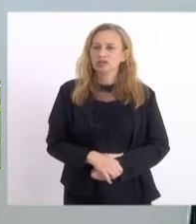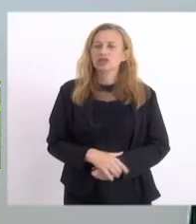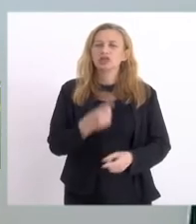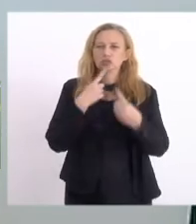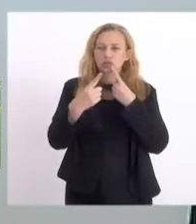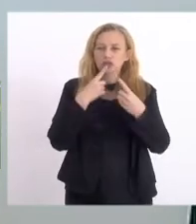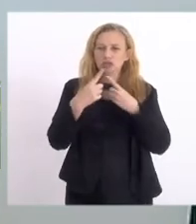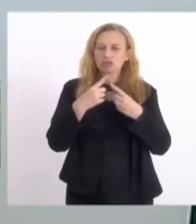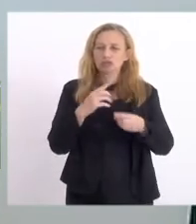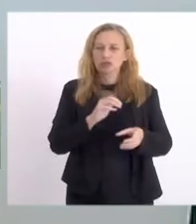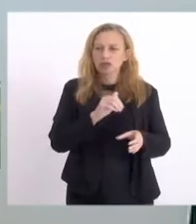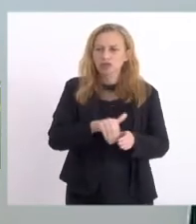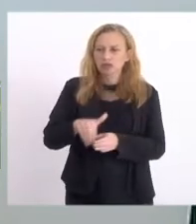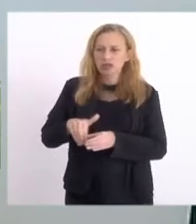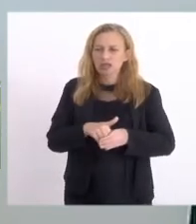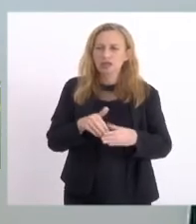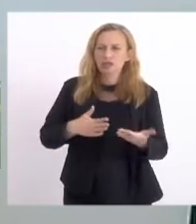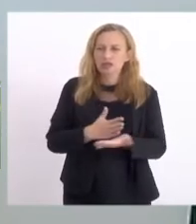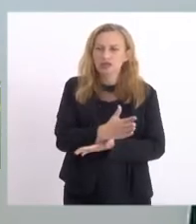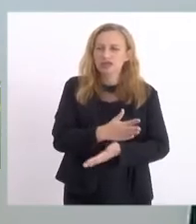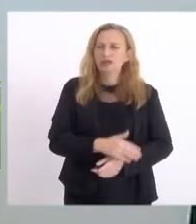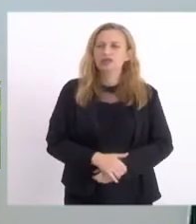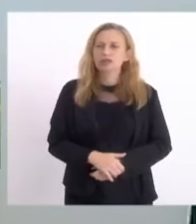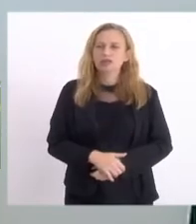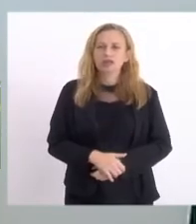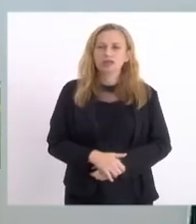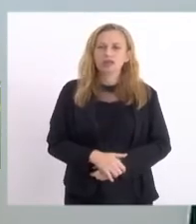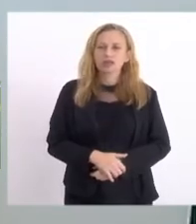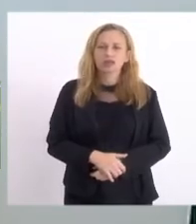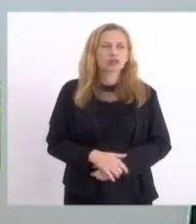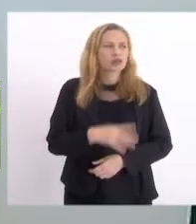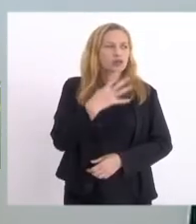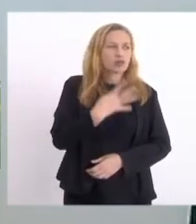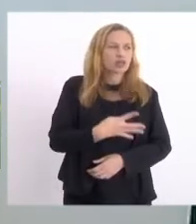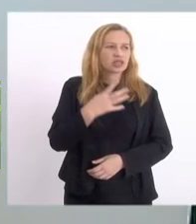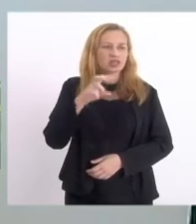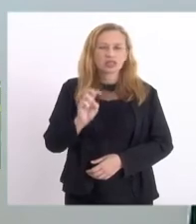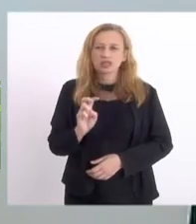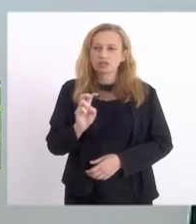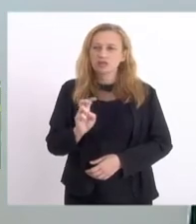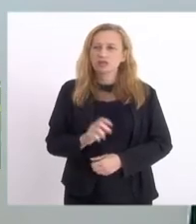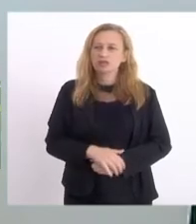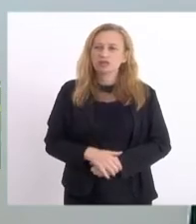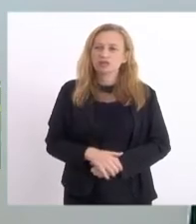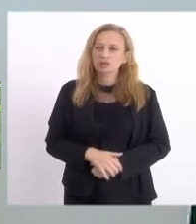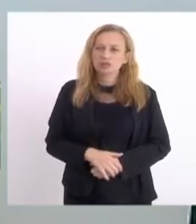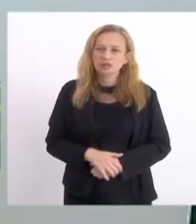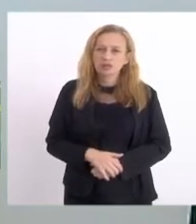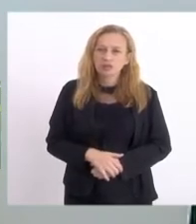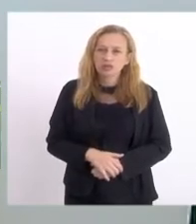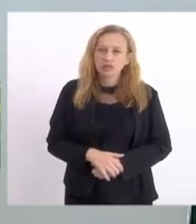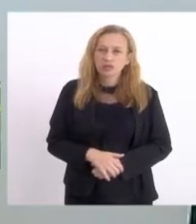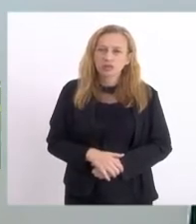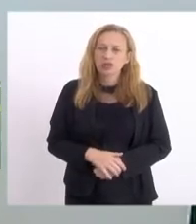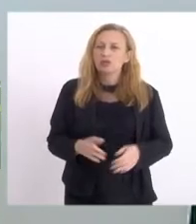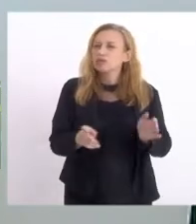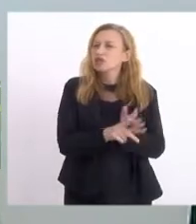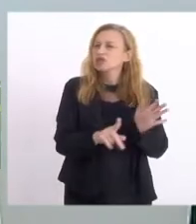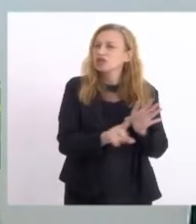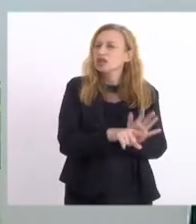Discussão, em votação, aprovado. 45, Projeto